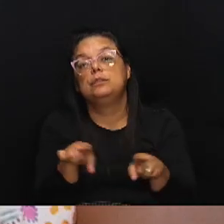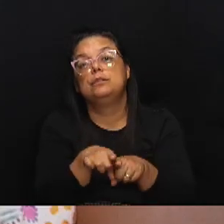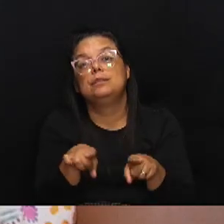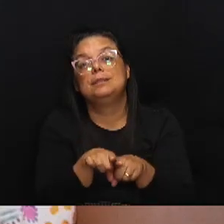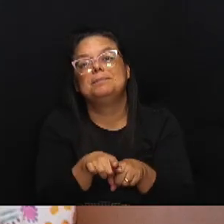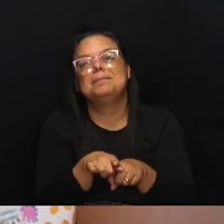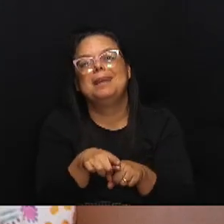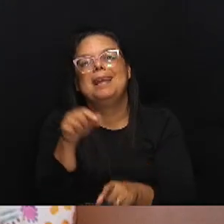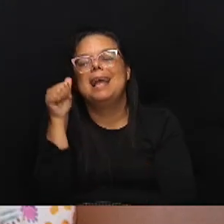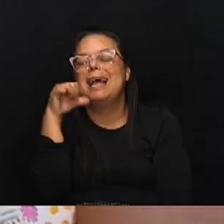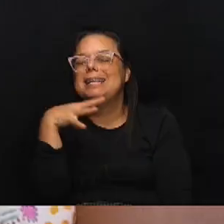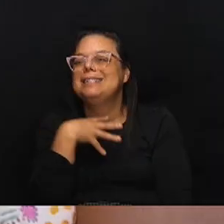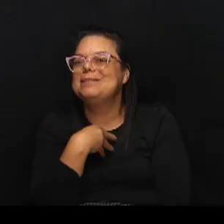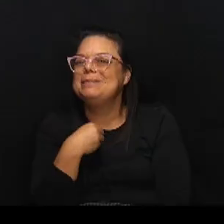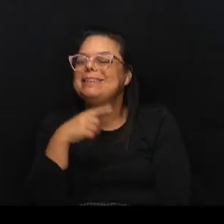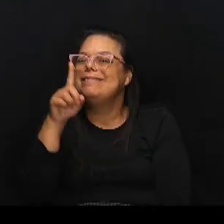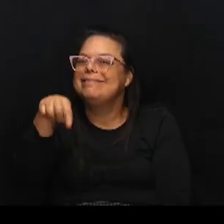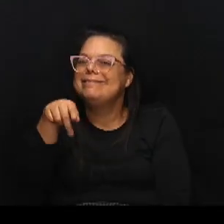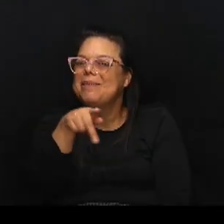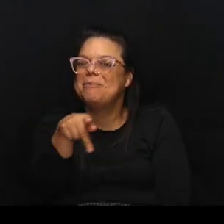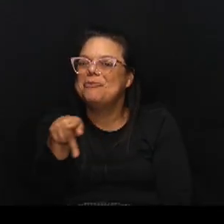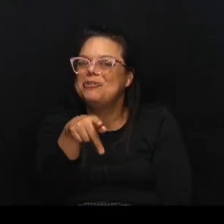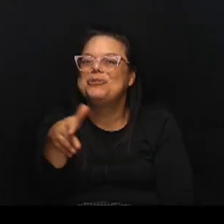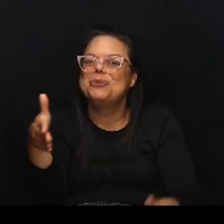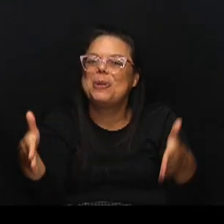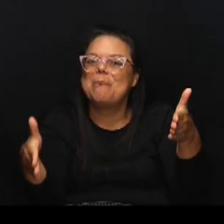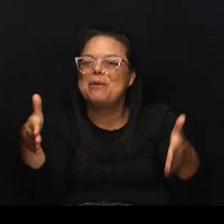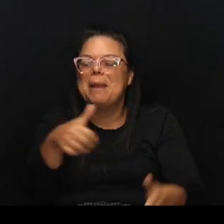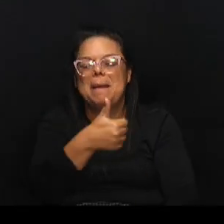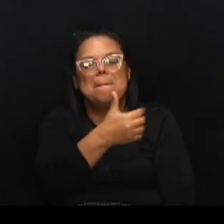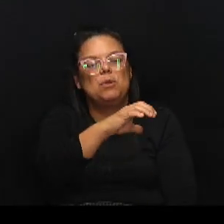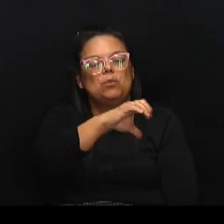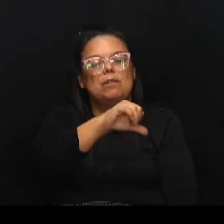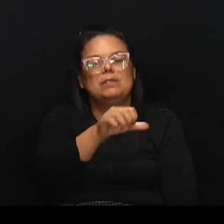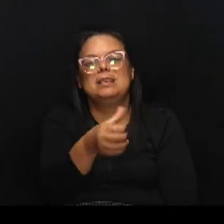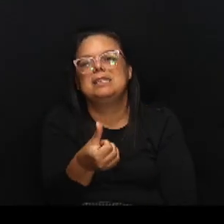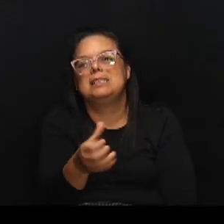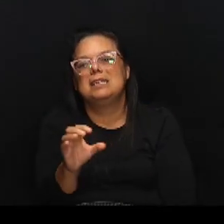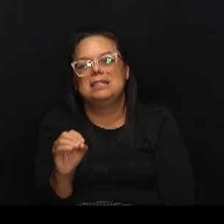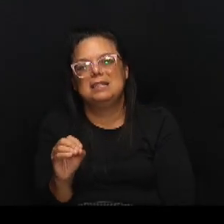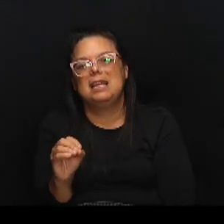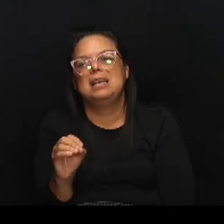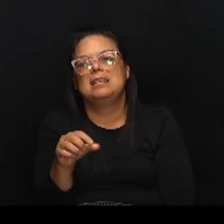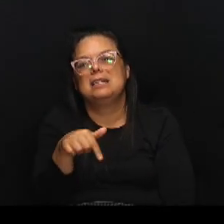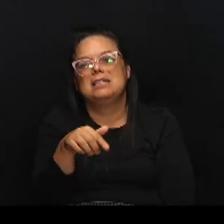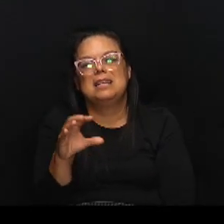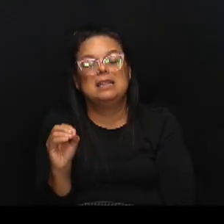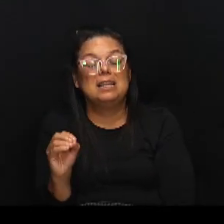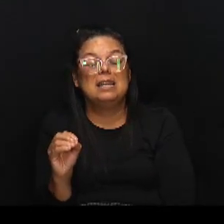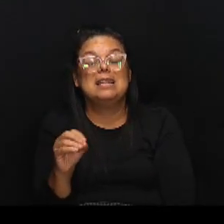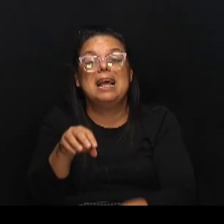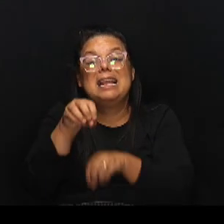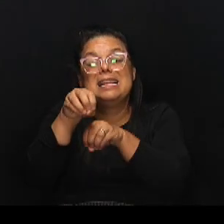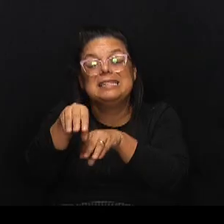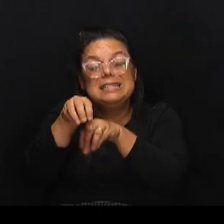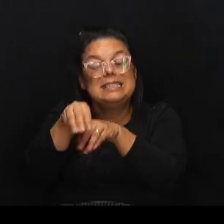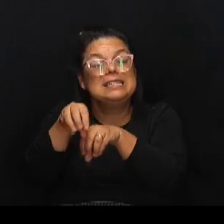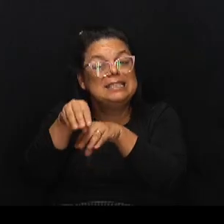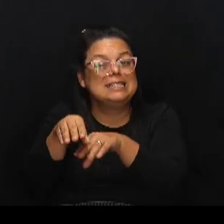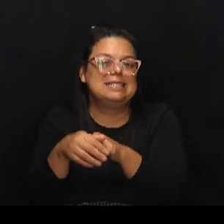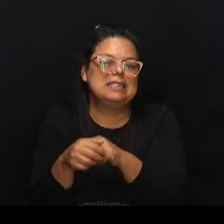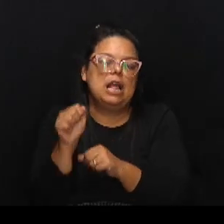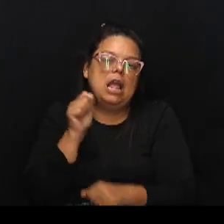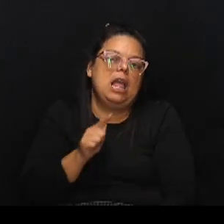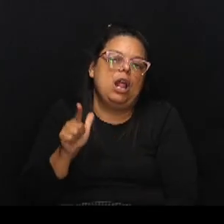Essas meninas, elas são professoras nesse período aí de 1860, 70. Elas dão aula para, claro que não é